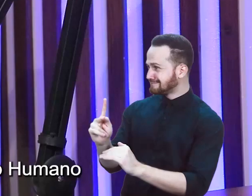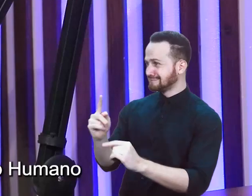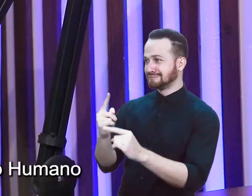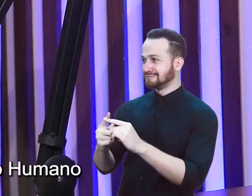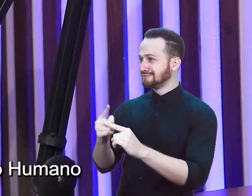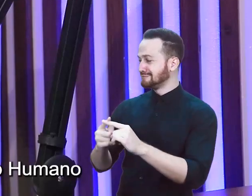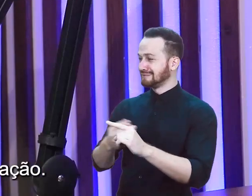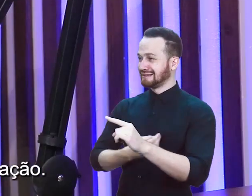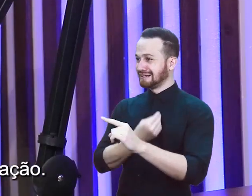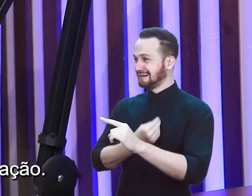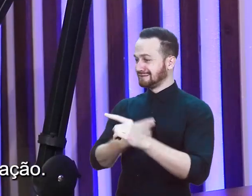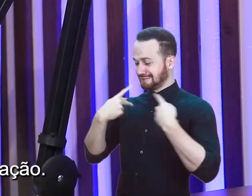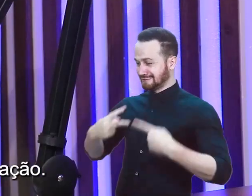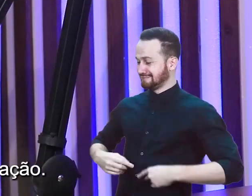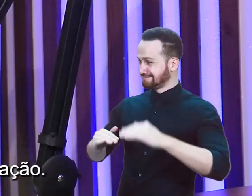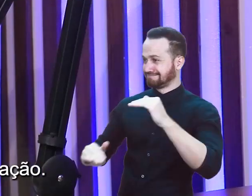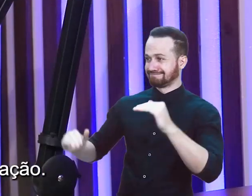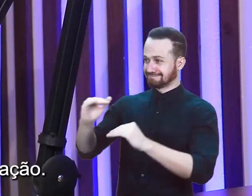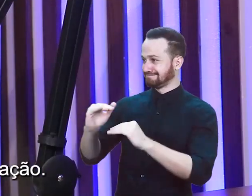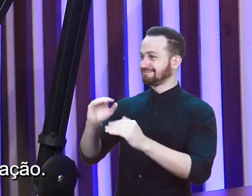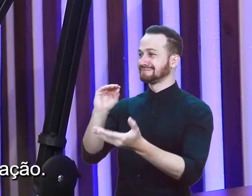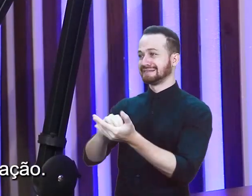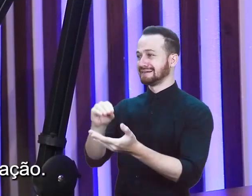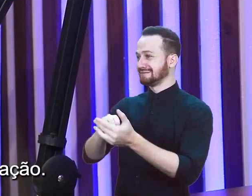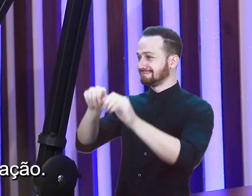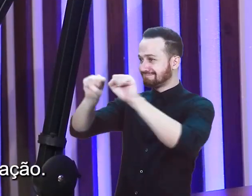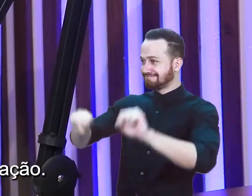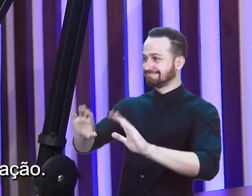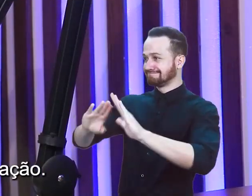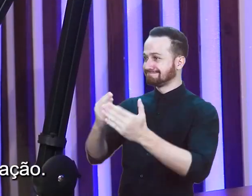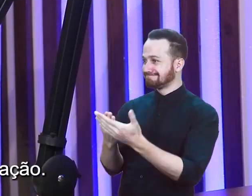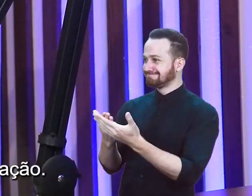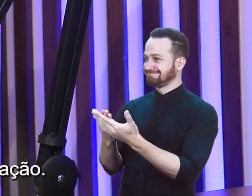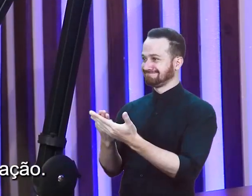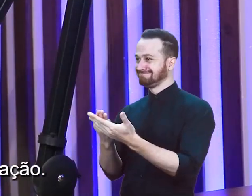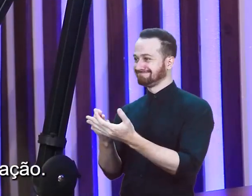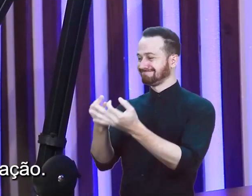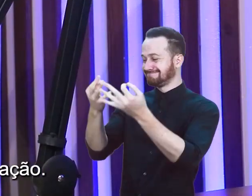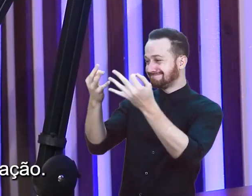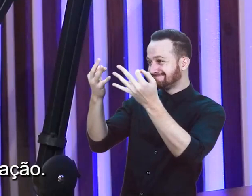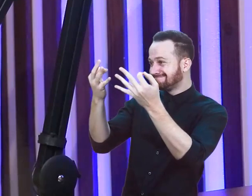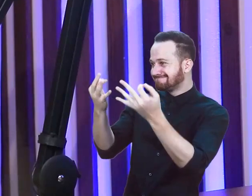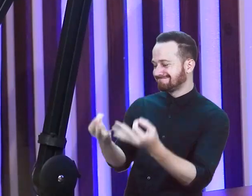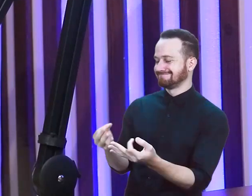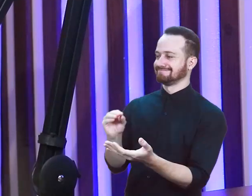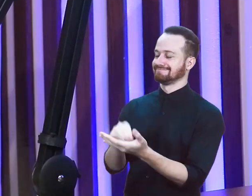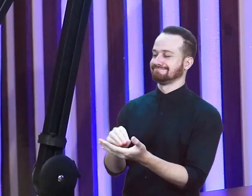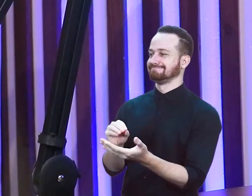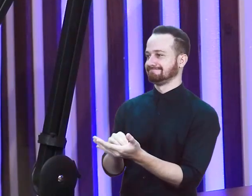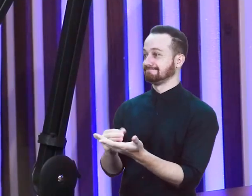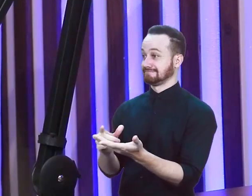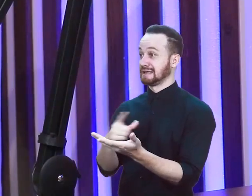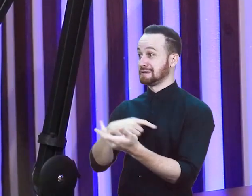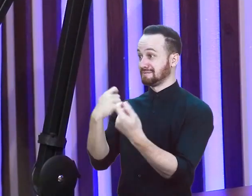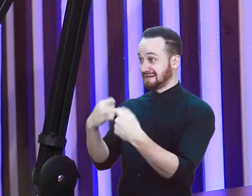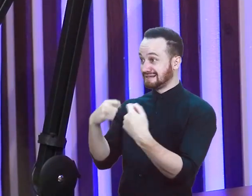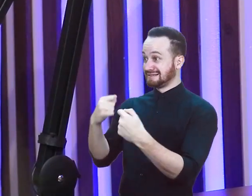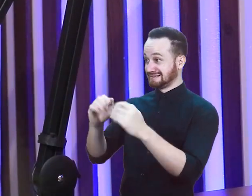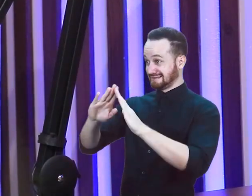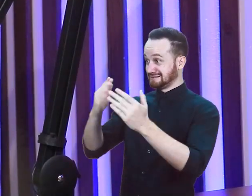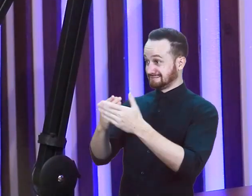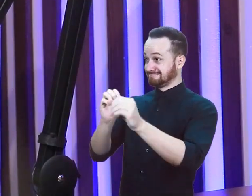índice de desenvolvimento humano é sempre baixo por falta de um sistema de educação. Nós temos que resgatar um